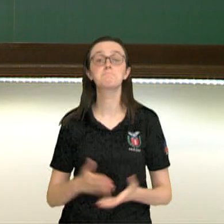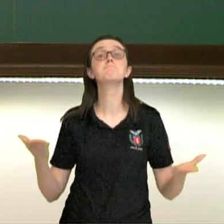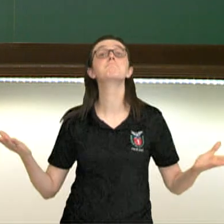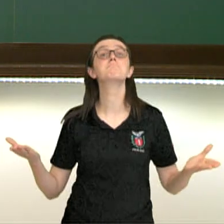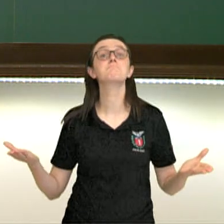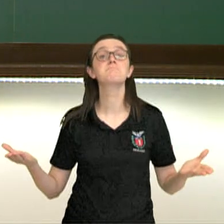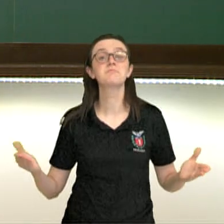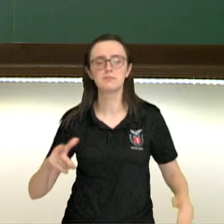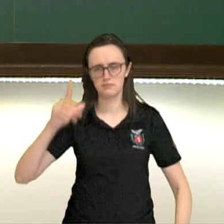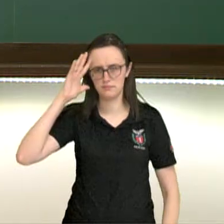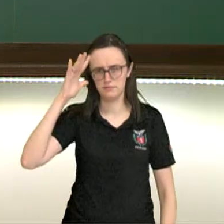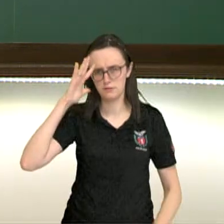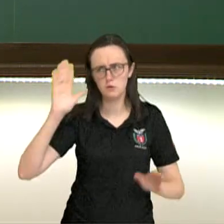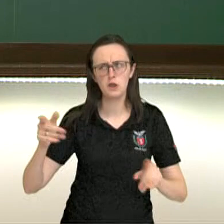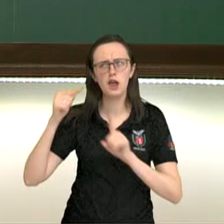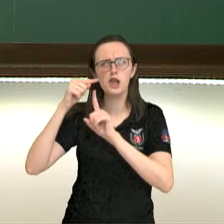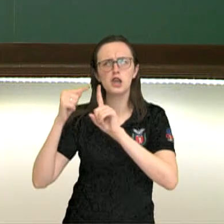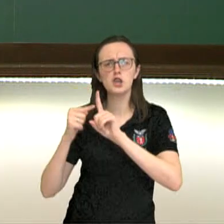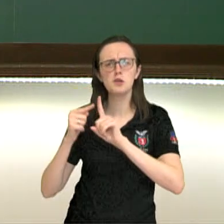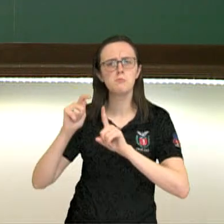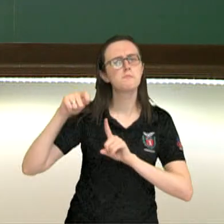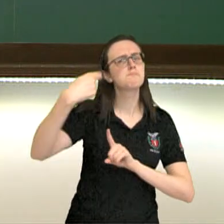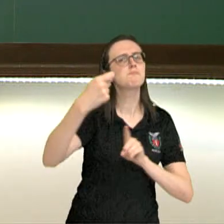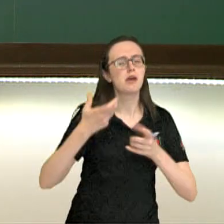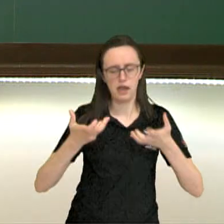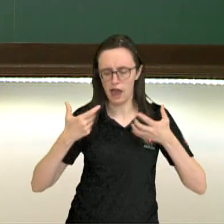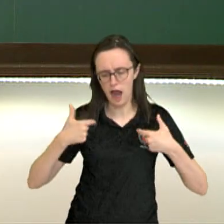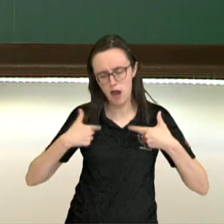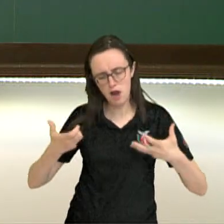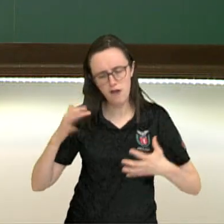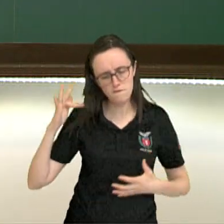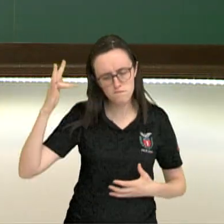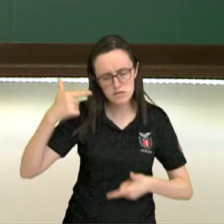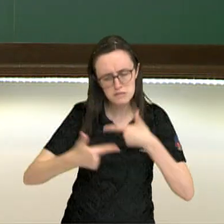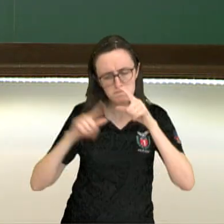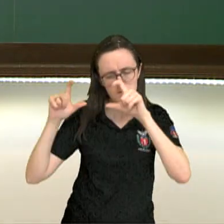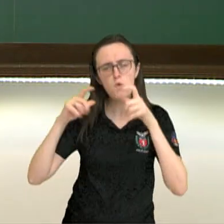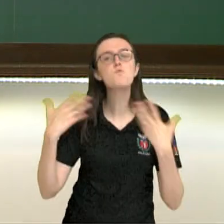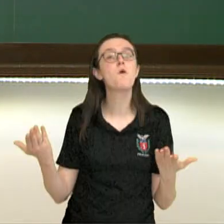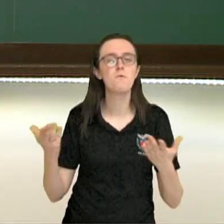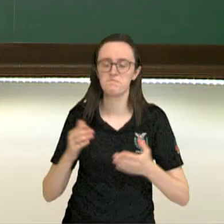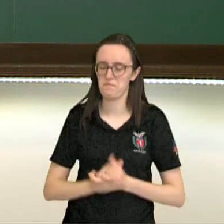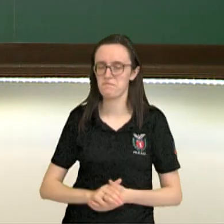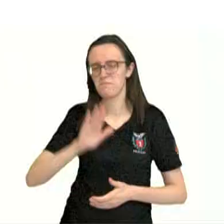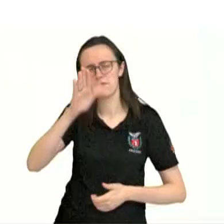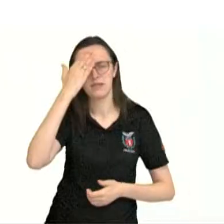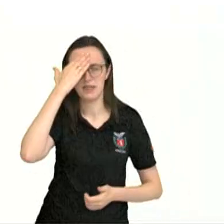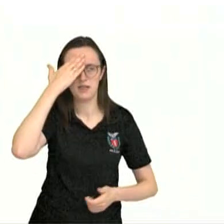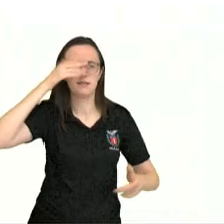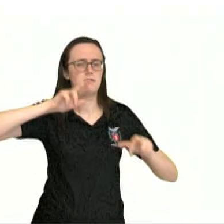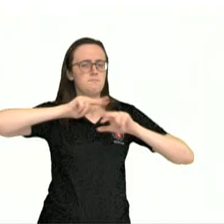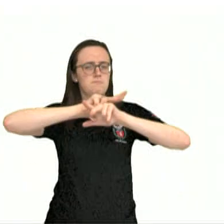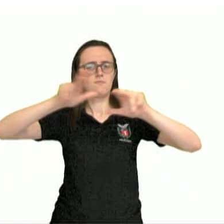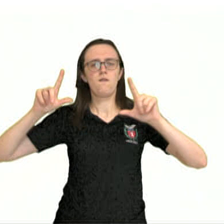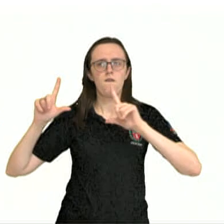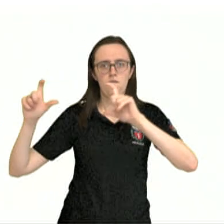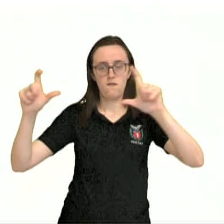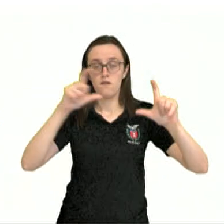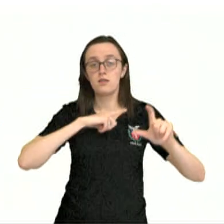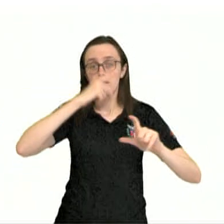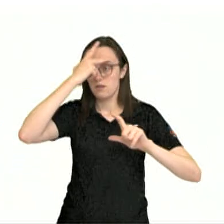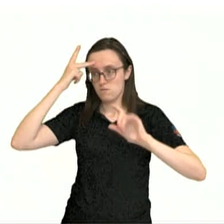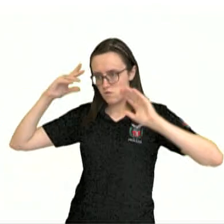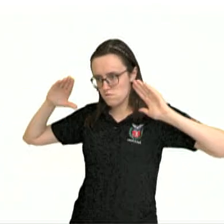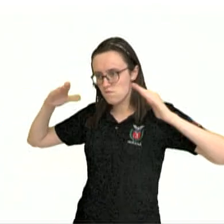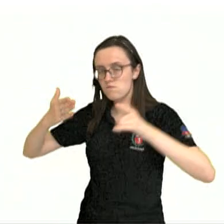E aí, galera, pensou que tipo de fotógrafo você gostaria de ser? Entre os vários fotógrafos, existem aqueles que se